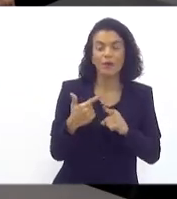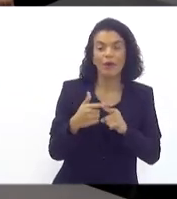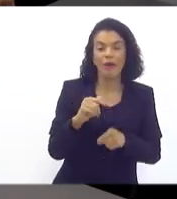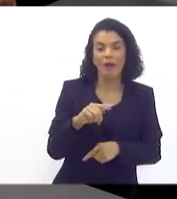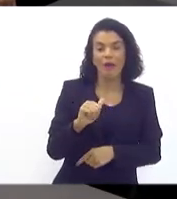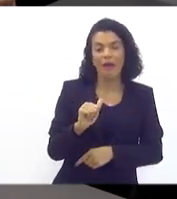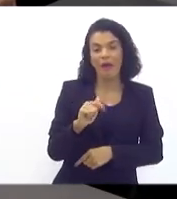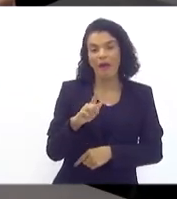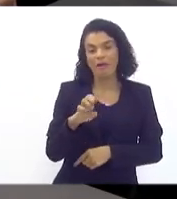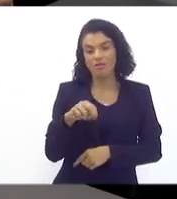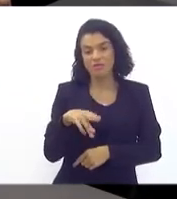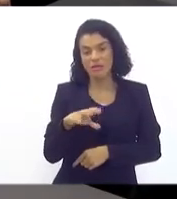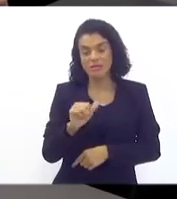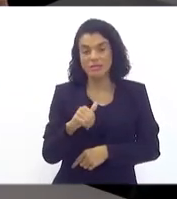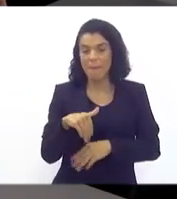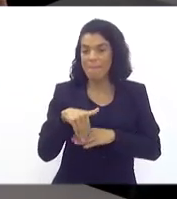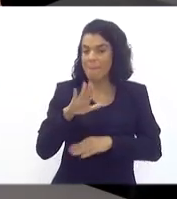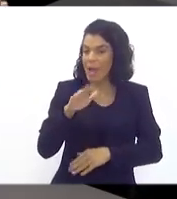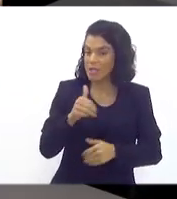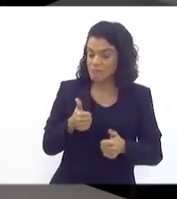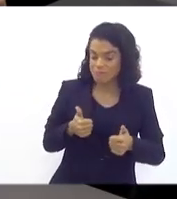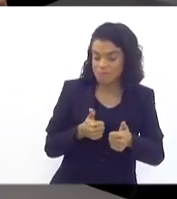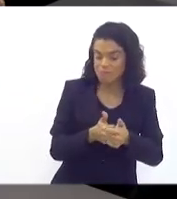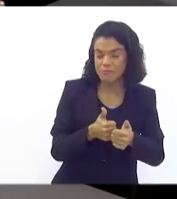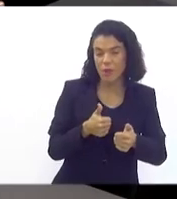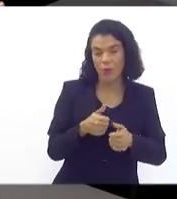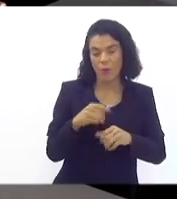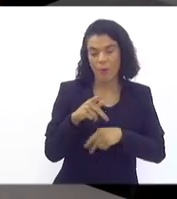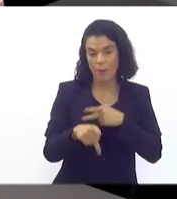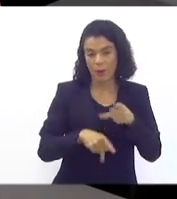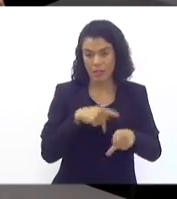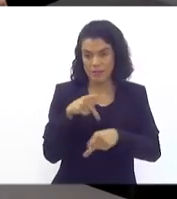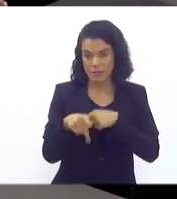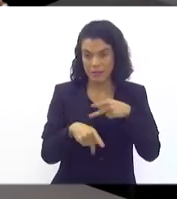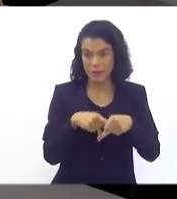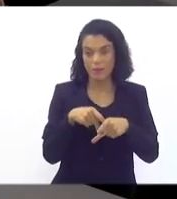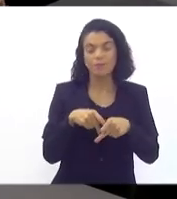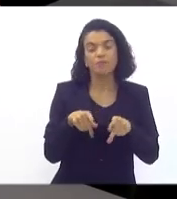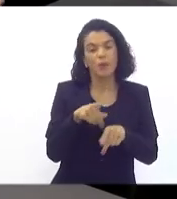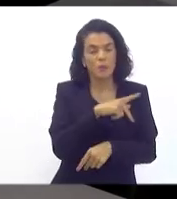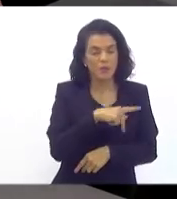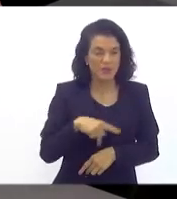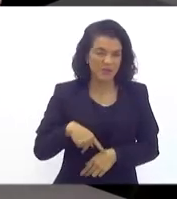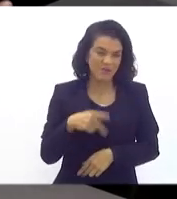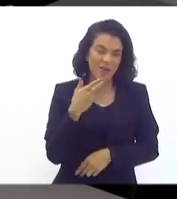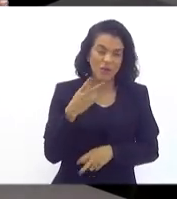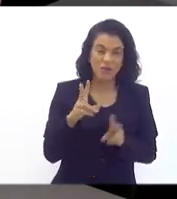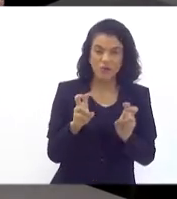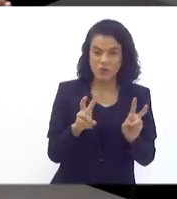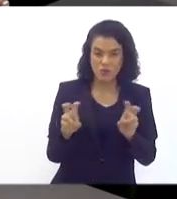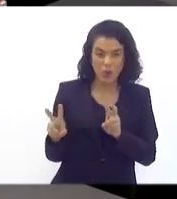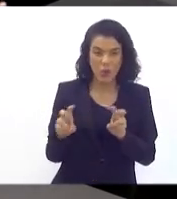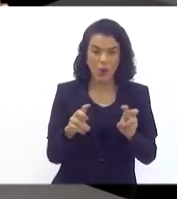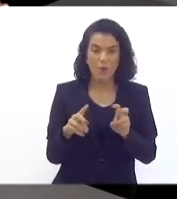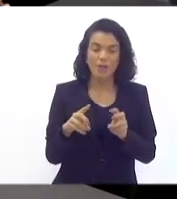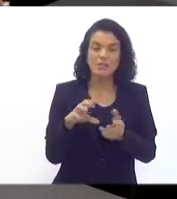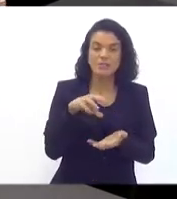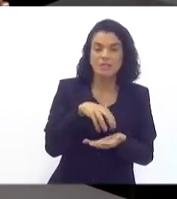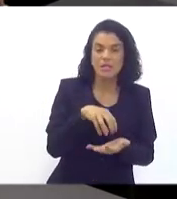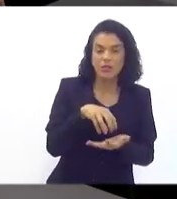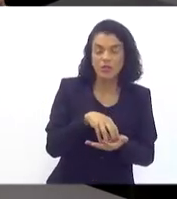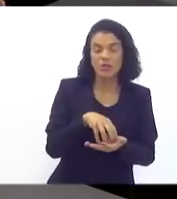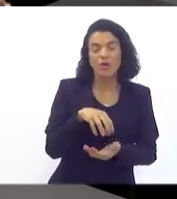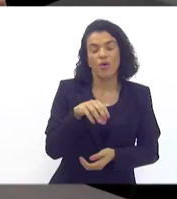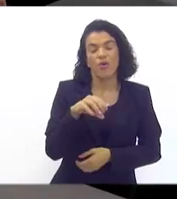pode ter um papel de mais proximidade com a população em específico o presidente falou aqui muita questão da ouvidoria acho ouvidoria tem um